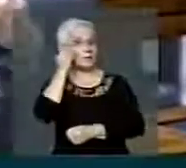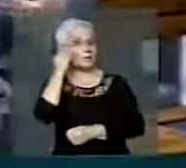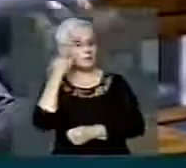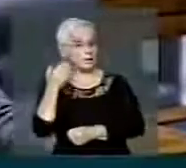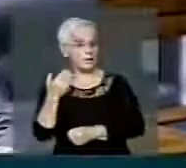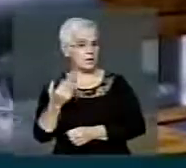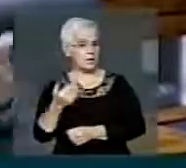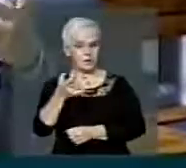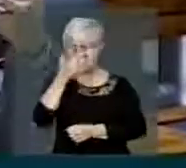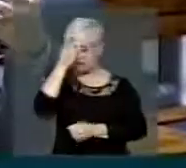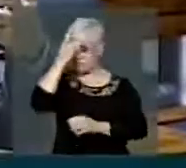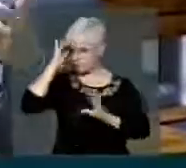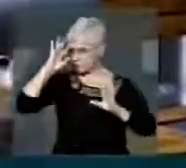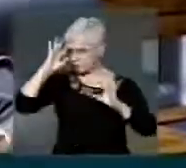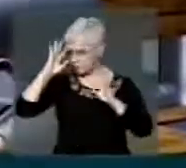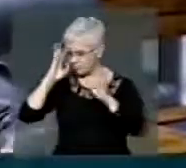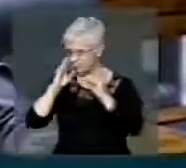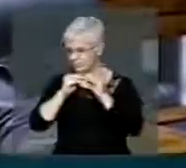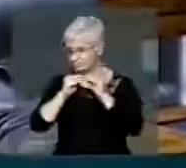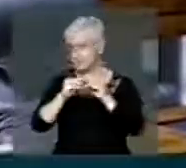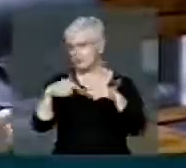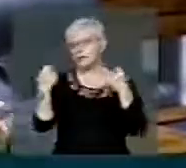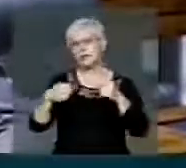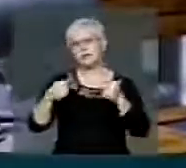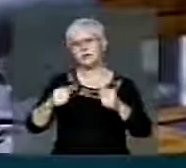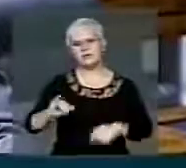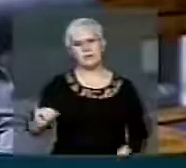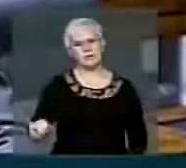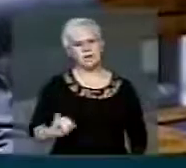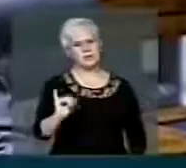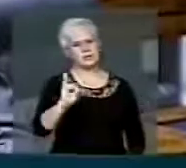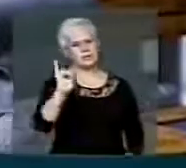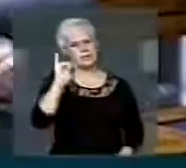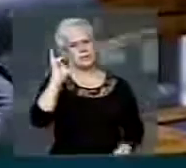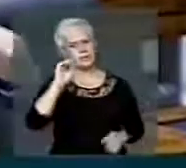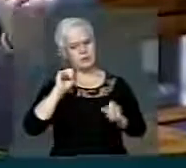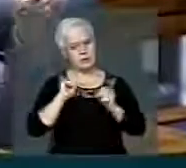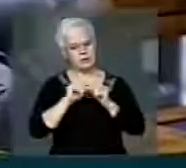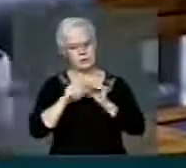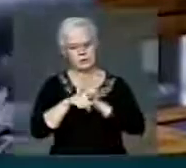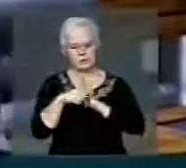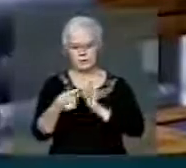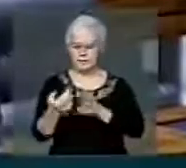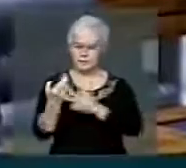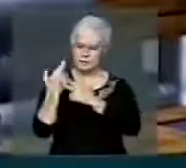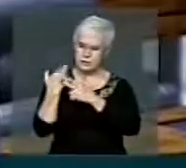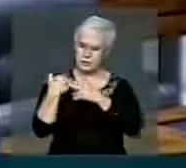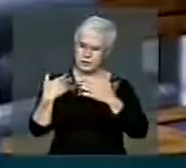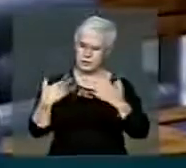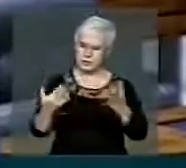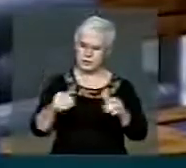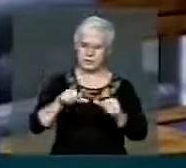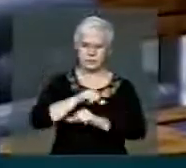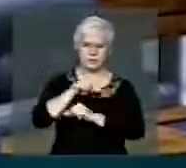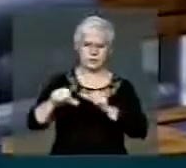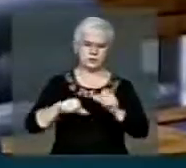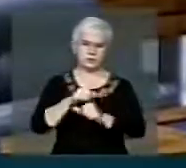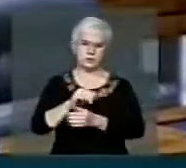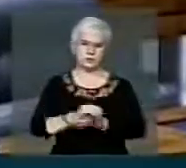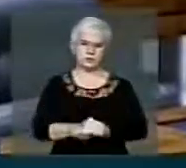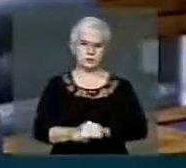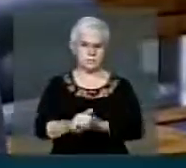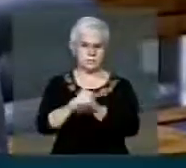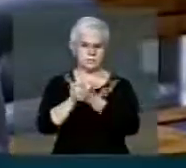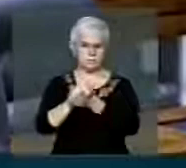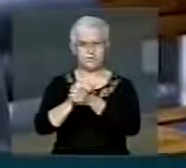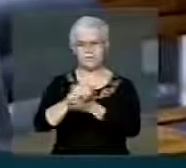nos conscientizamos para a necessidade imperiosa de cumprir essa tarefa, sem mais delongas de qualquer natureza e sob qualquer pretexto.